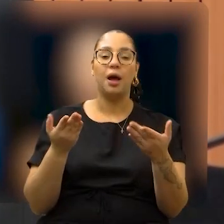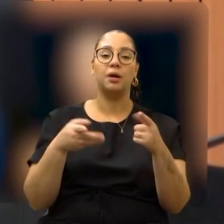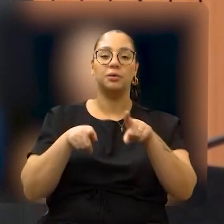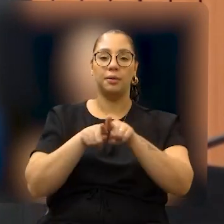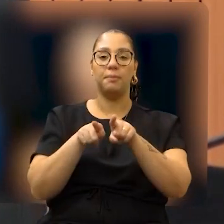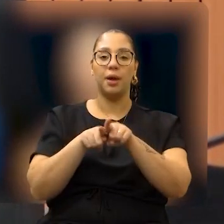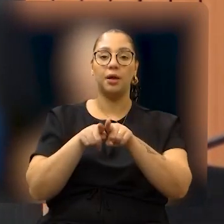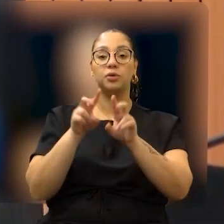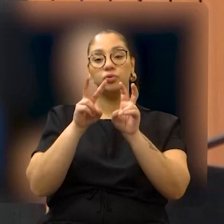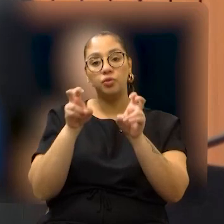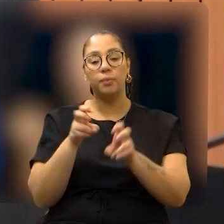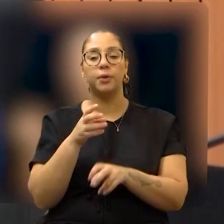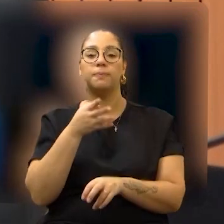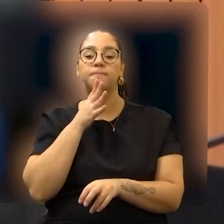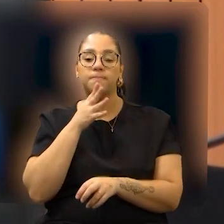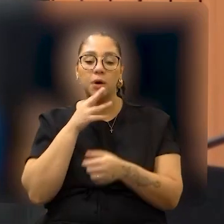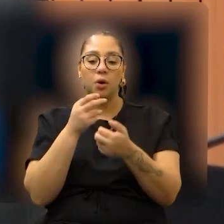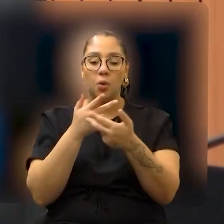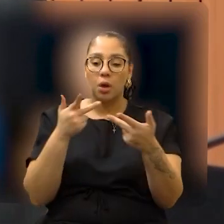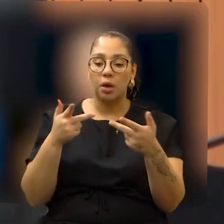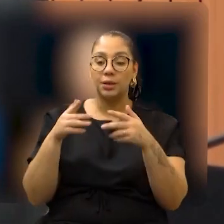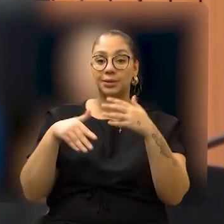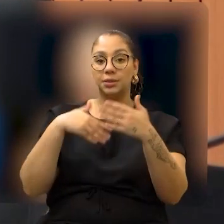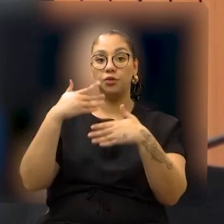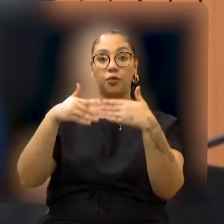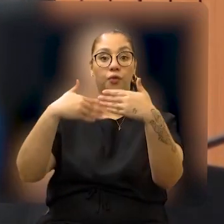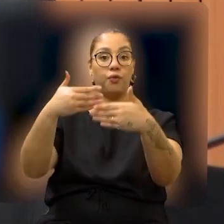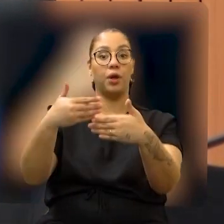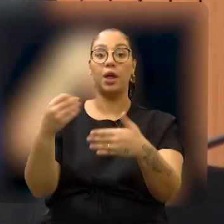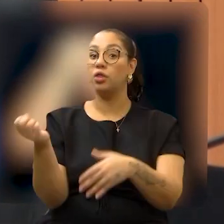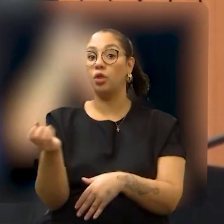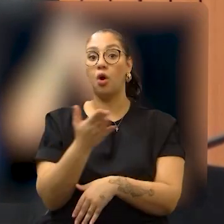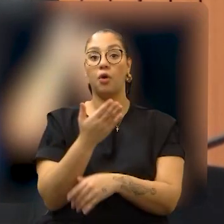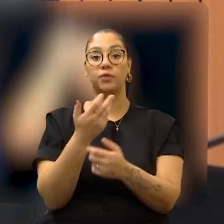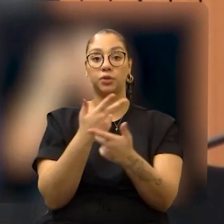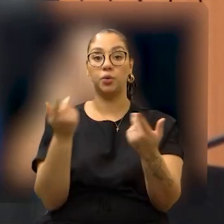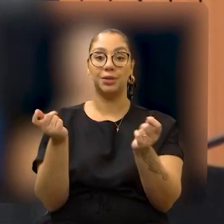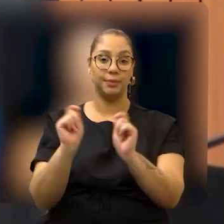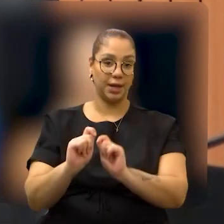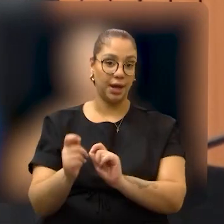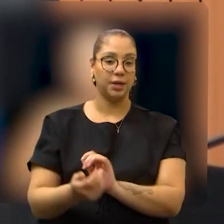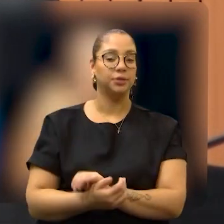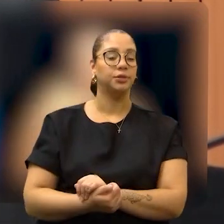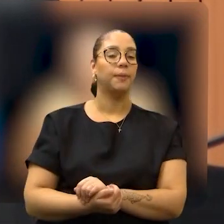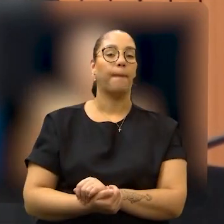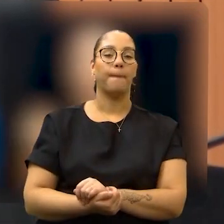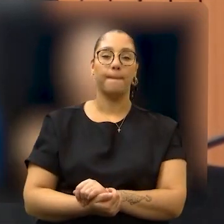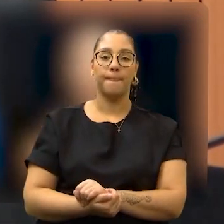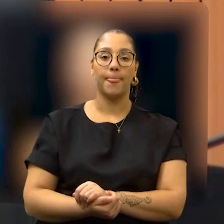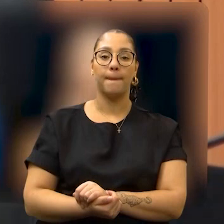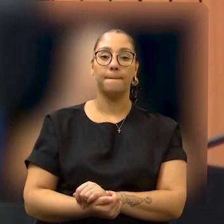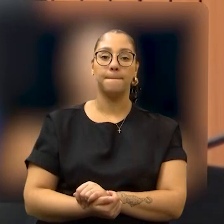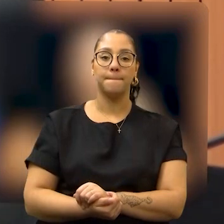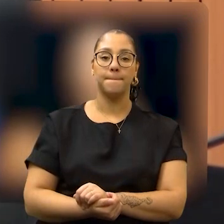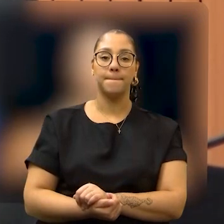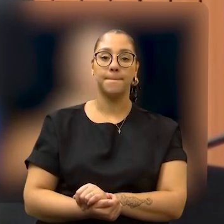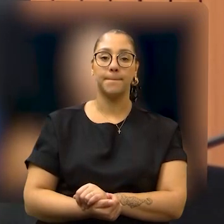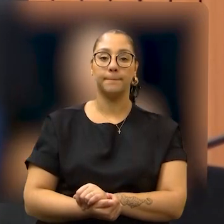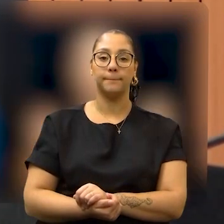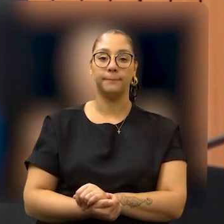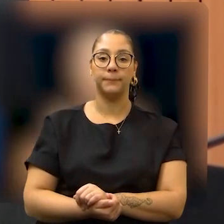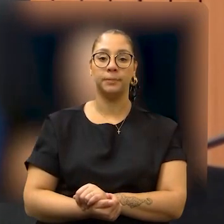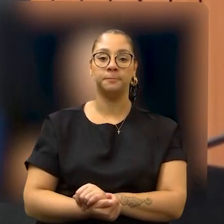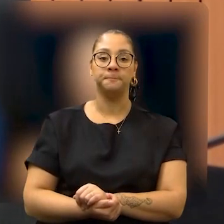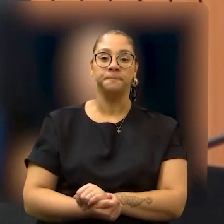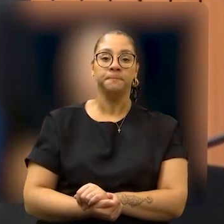se atualizarem sobre os seus conhecimentos e desenvolver, assim, novas habilidades,